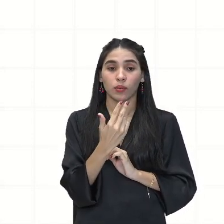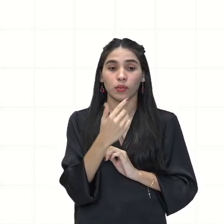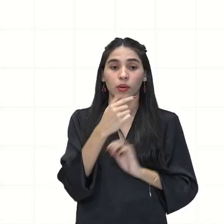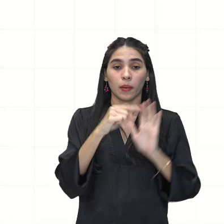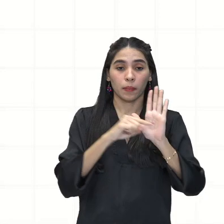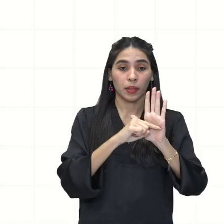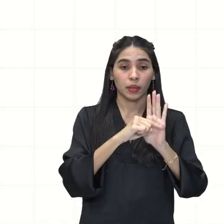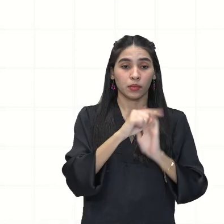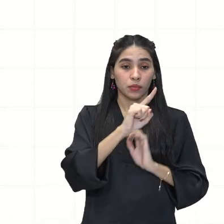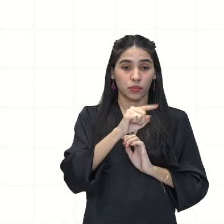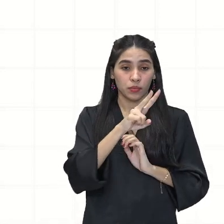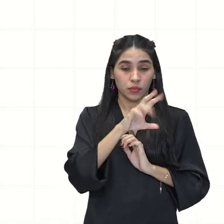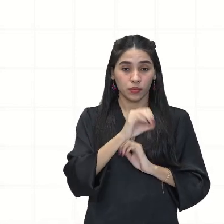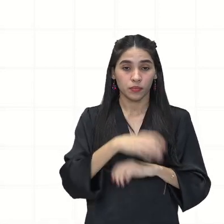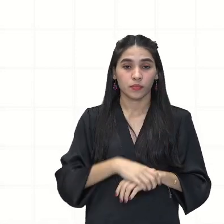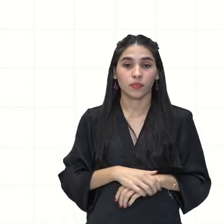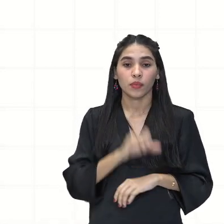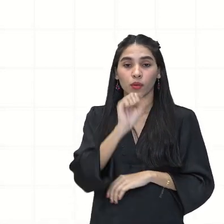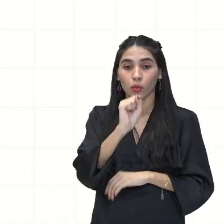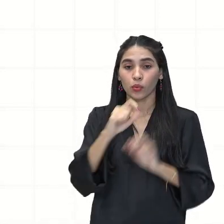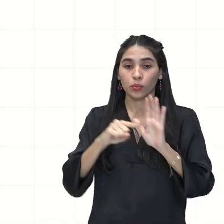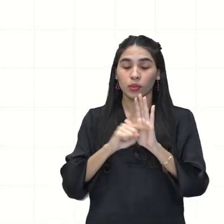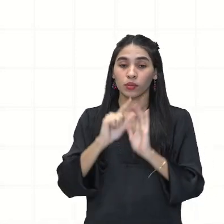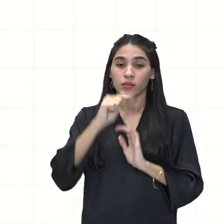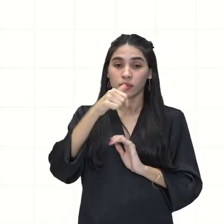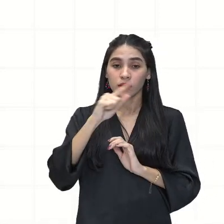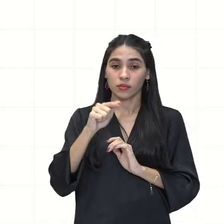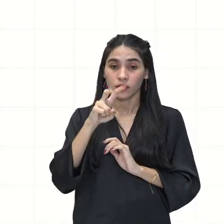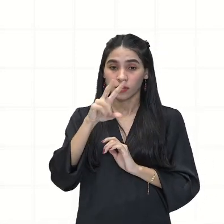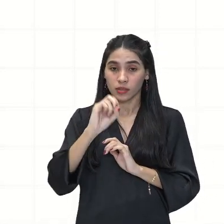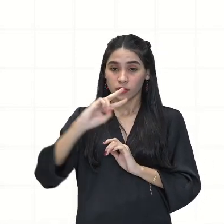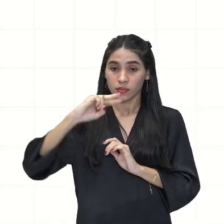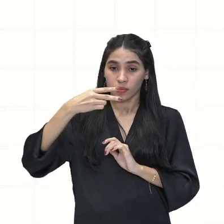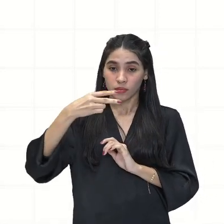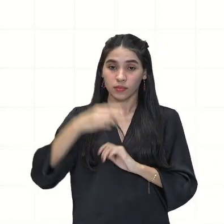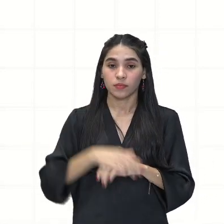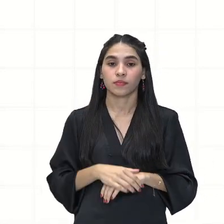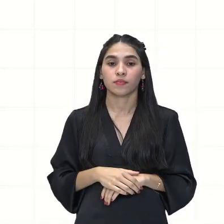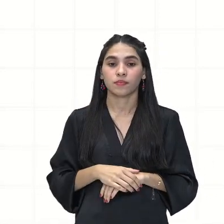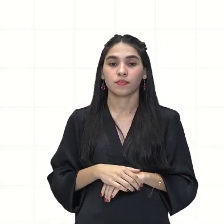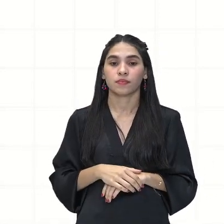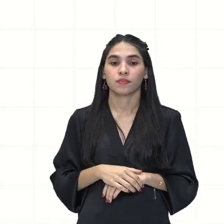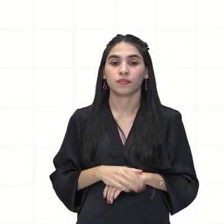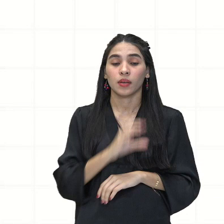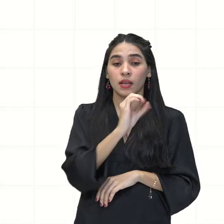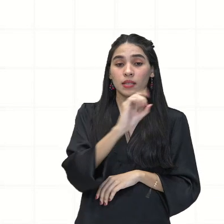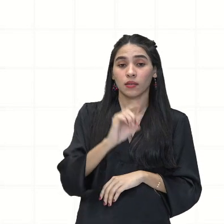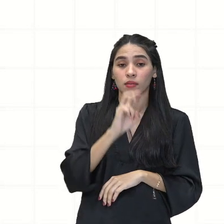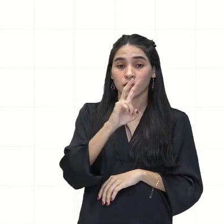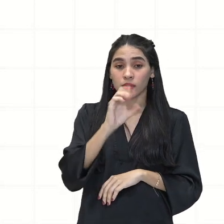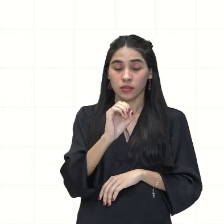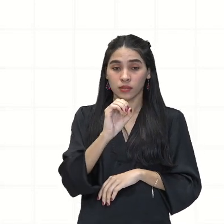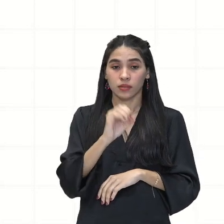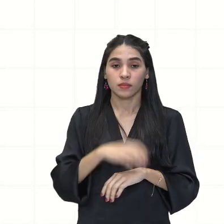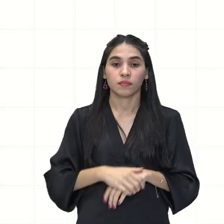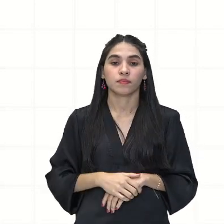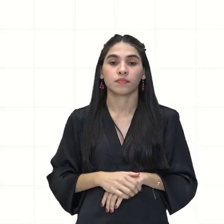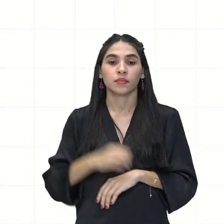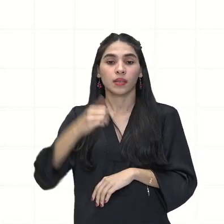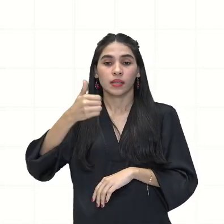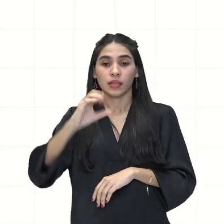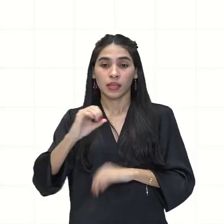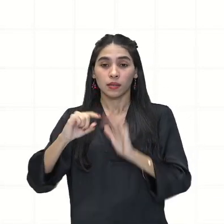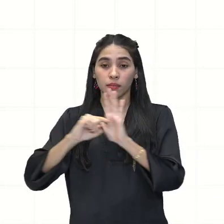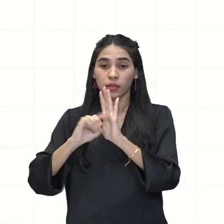ao quadrado. 8 menos 7,50 dá 0,5, elevado ao quadrado. 10